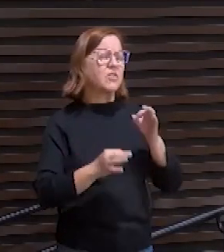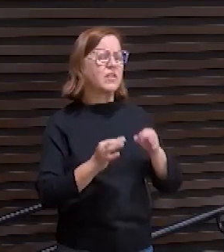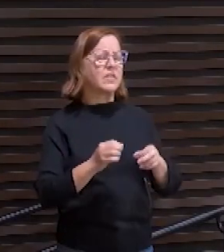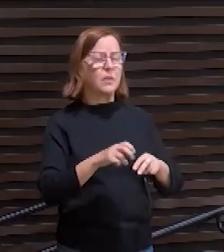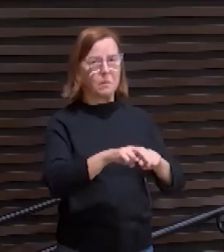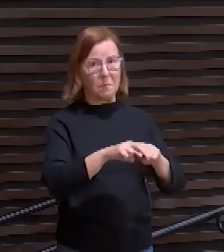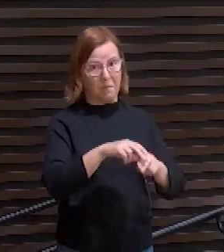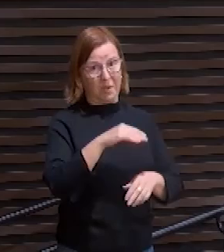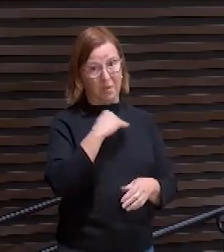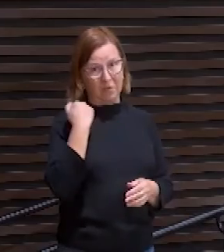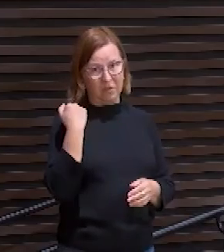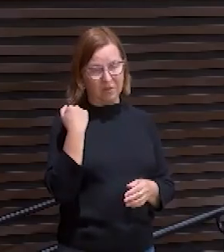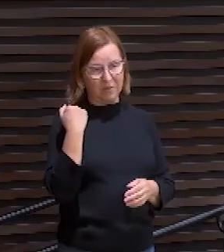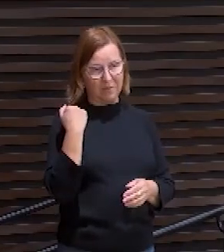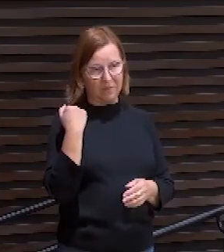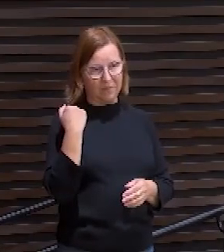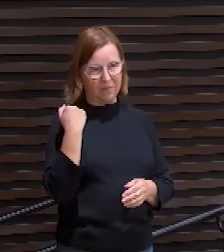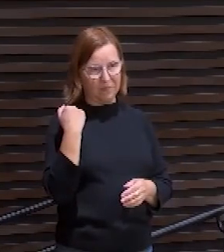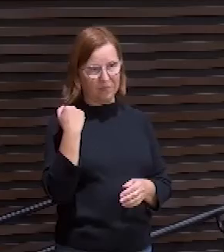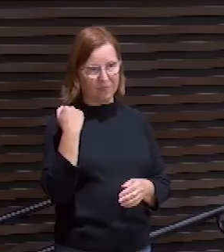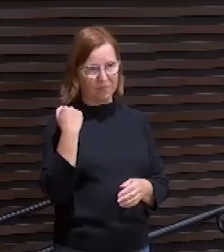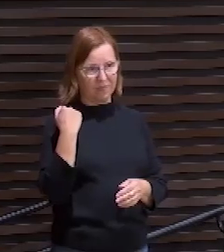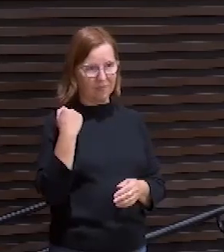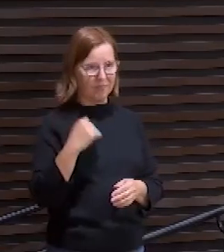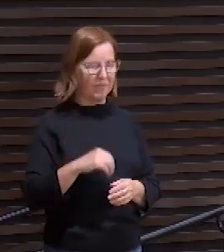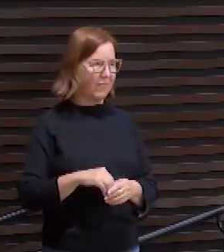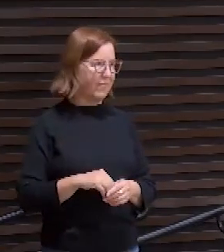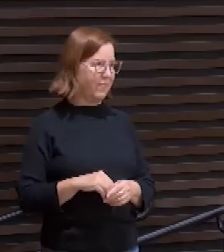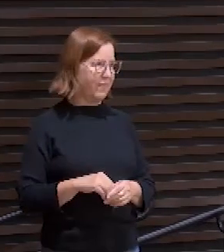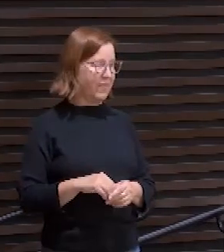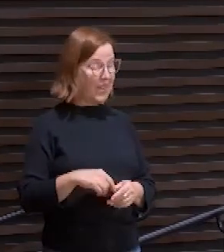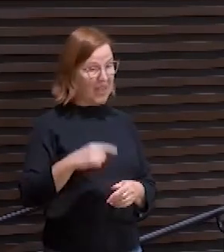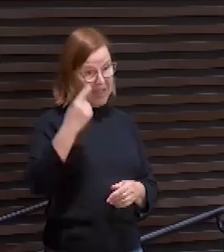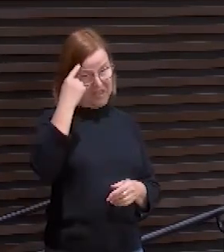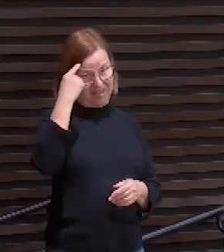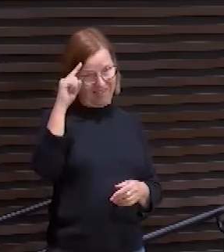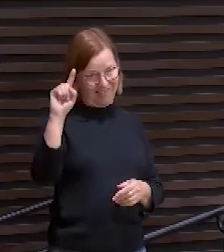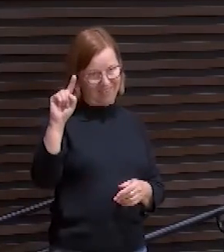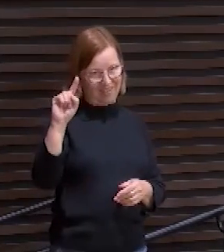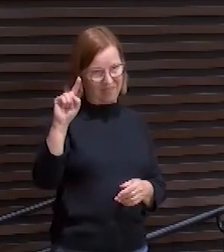morte? É aquela ideia,